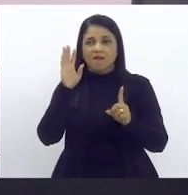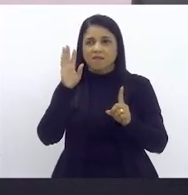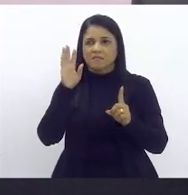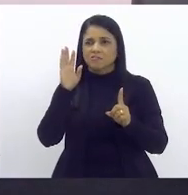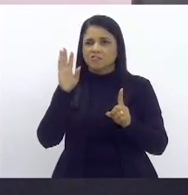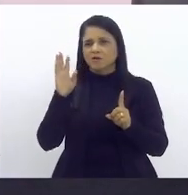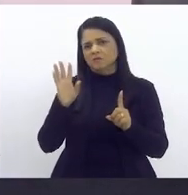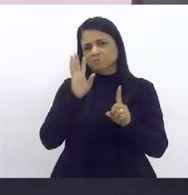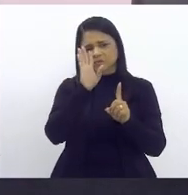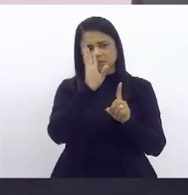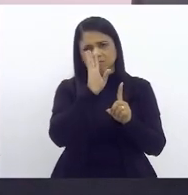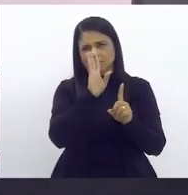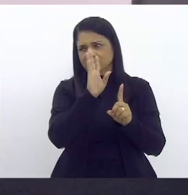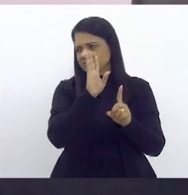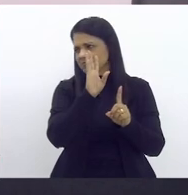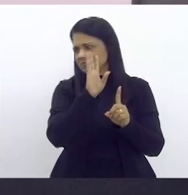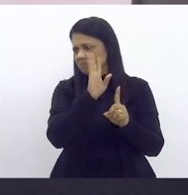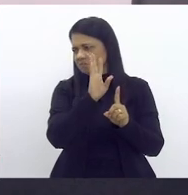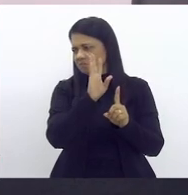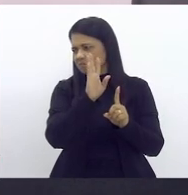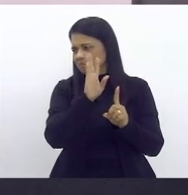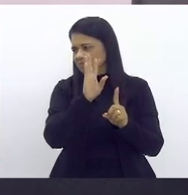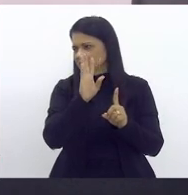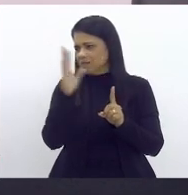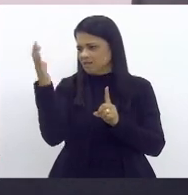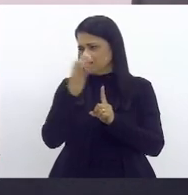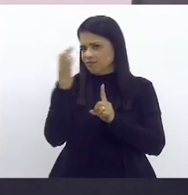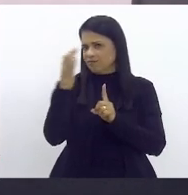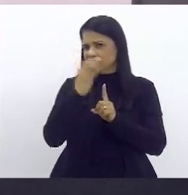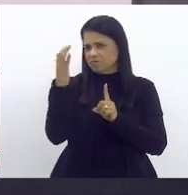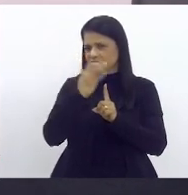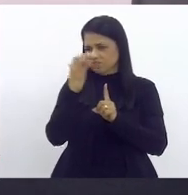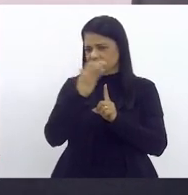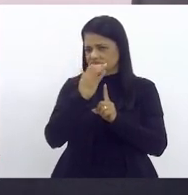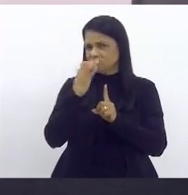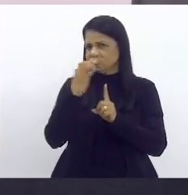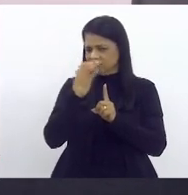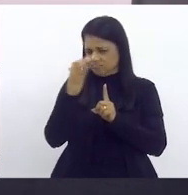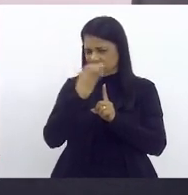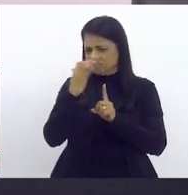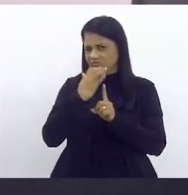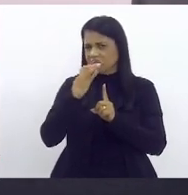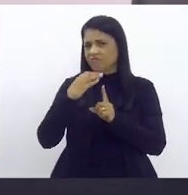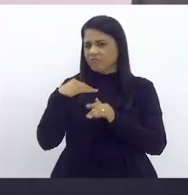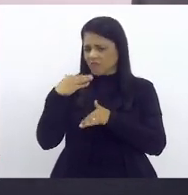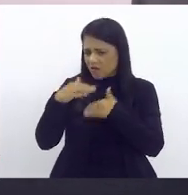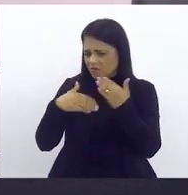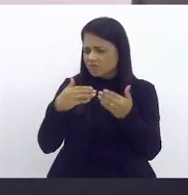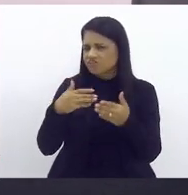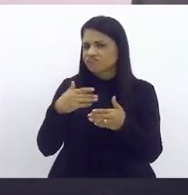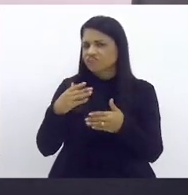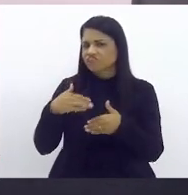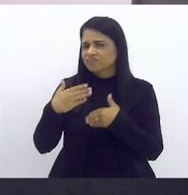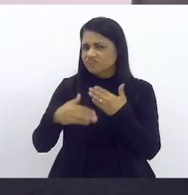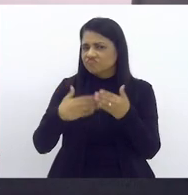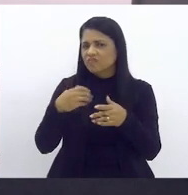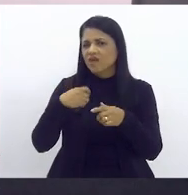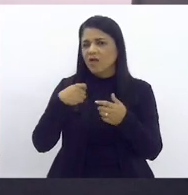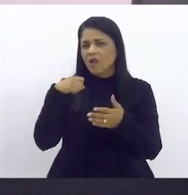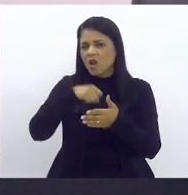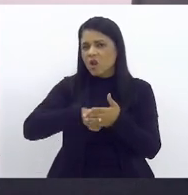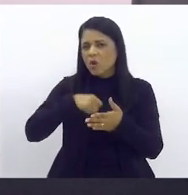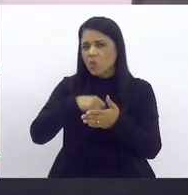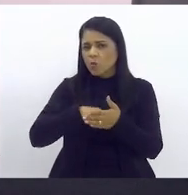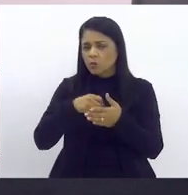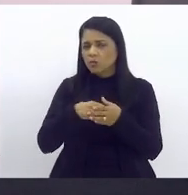diariamente. Tivemos alguns avanços, mas foi em consideração a luta da categoria.